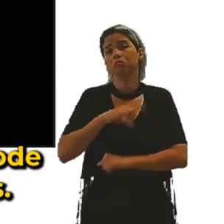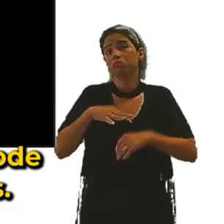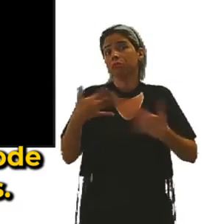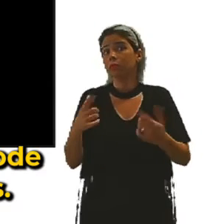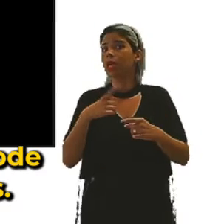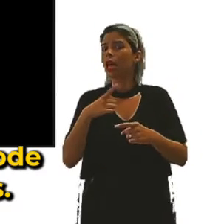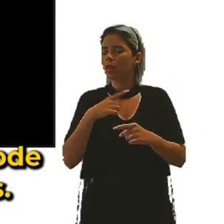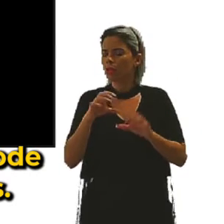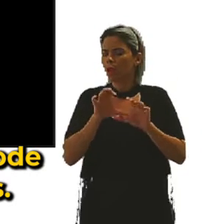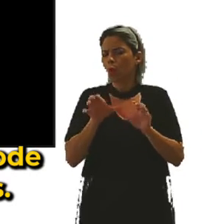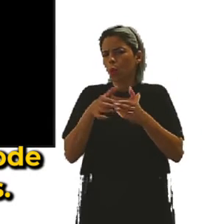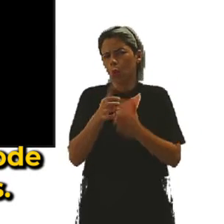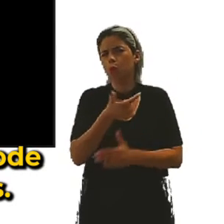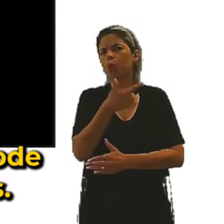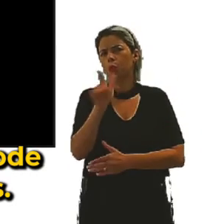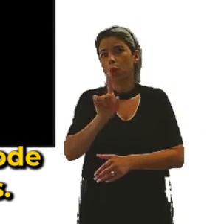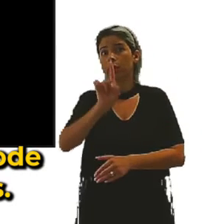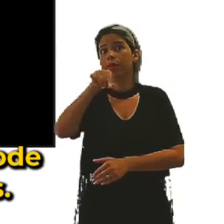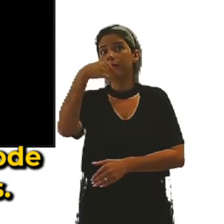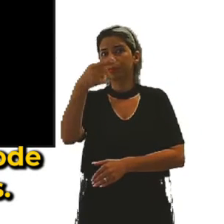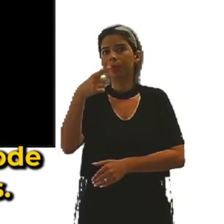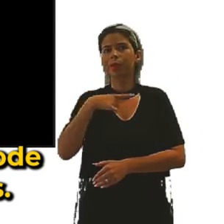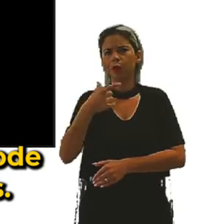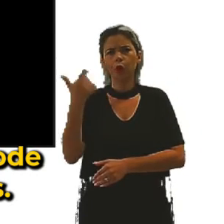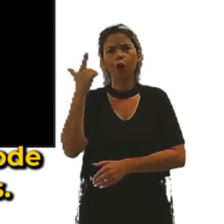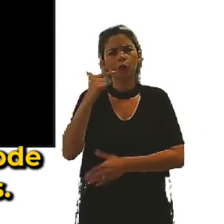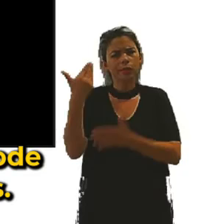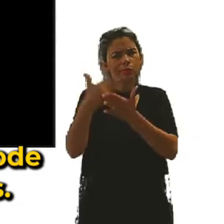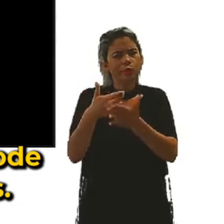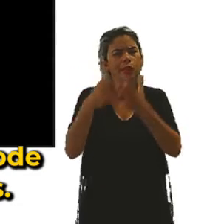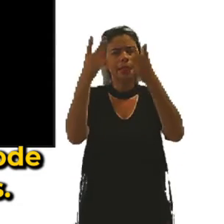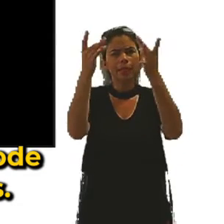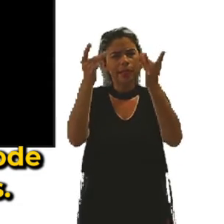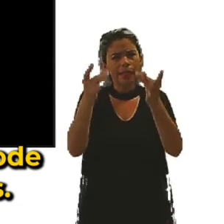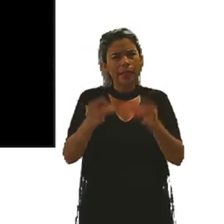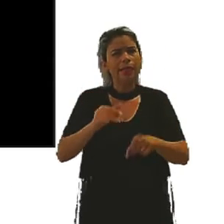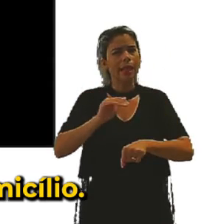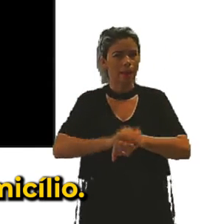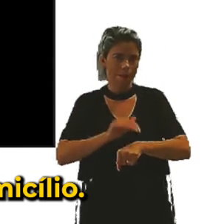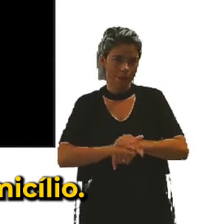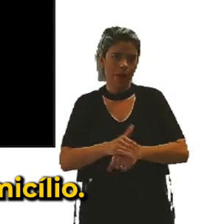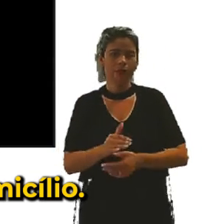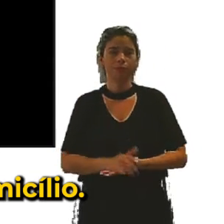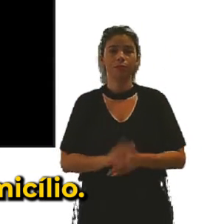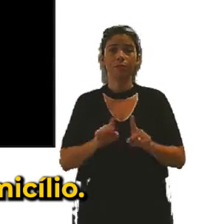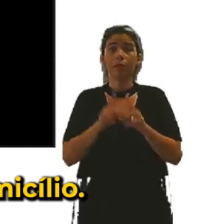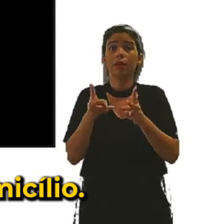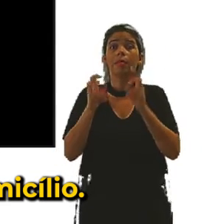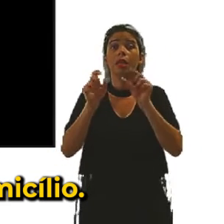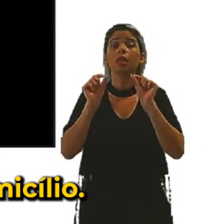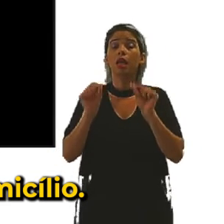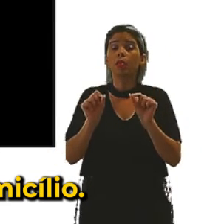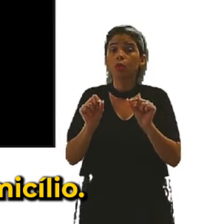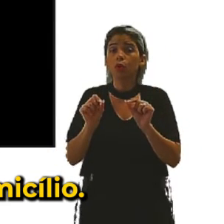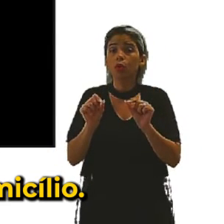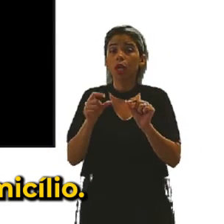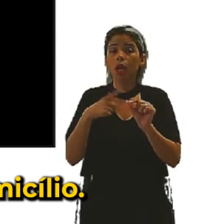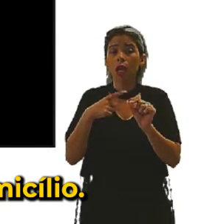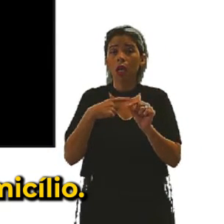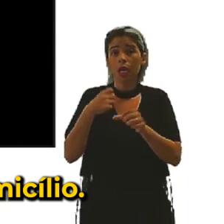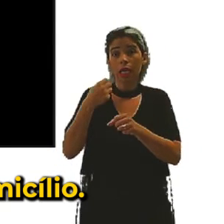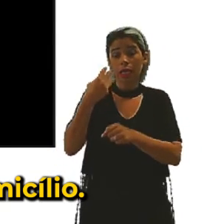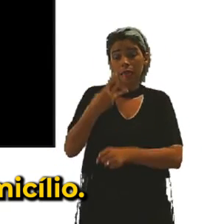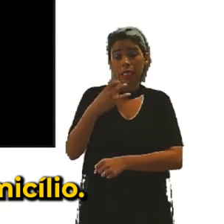em um outro momento a gente pode enfrentá-las com mais minudência. Olhem lá, então, nos últimos